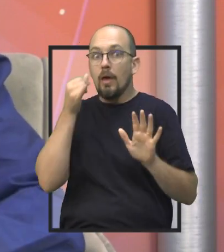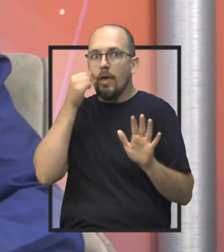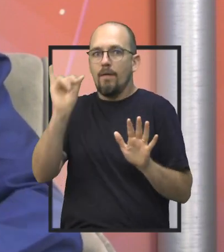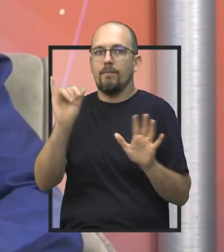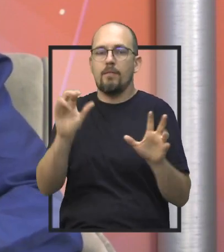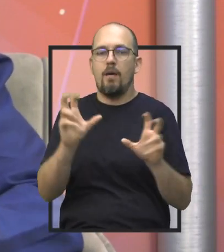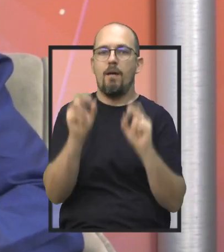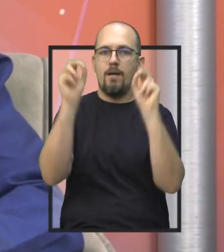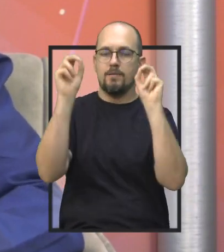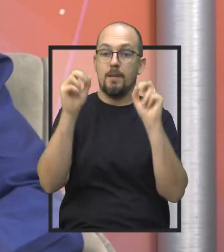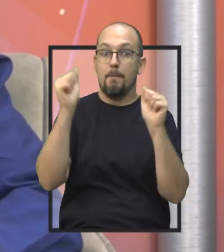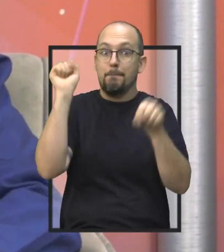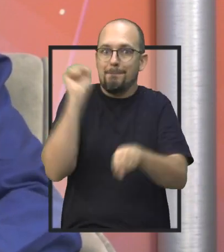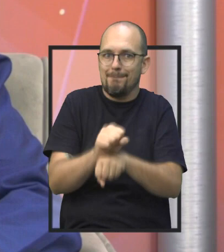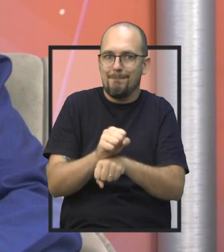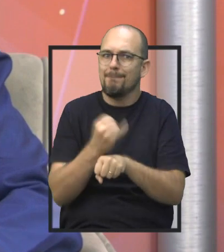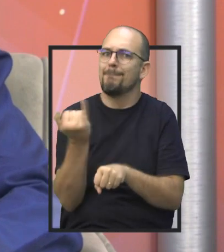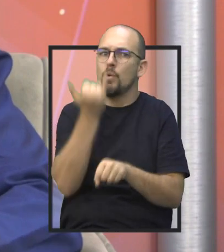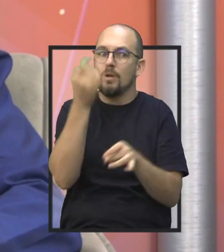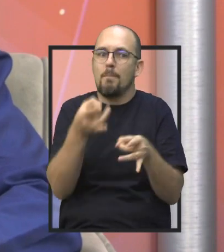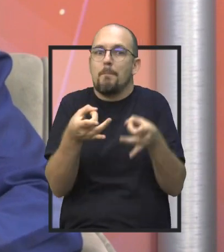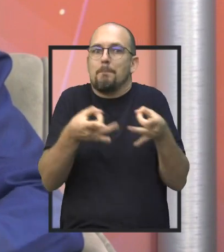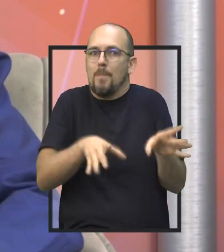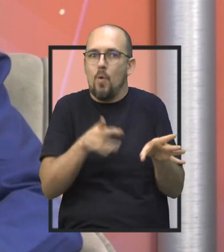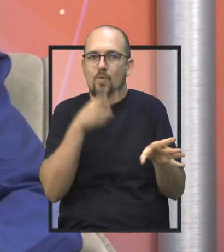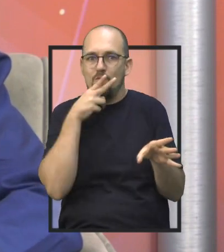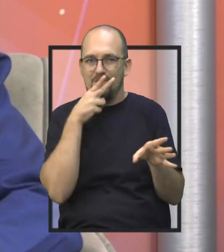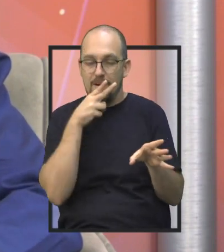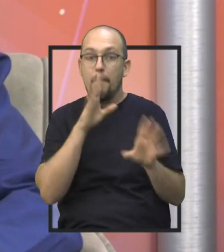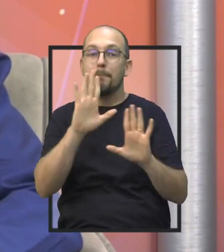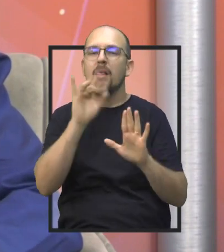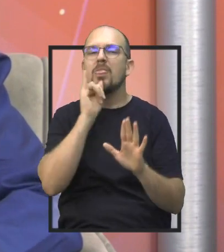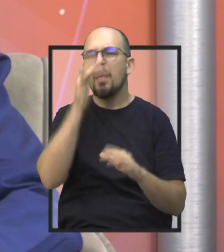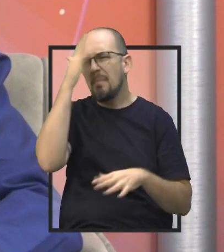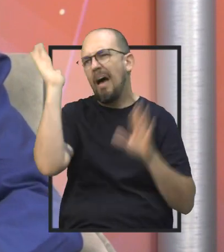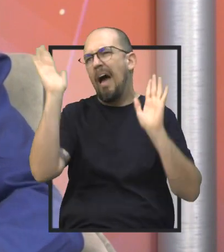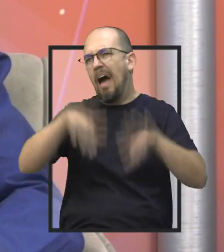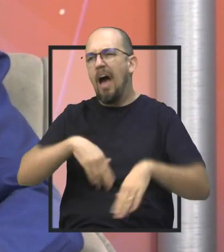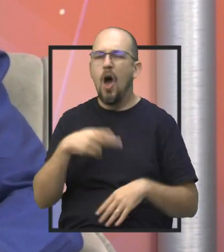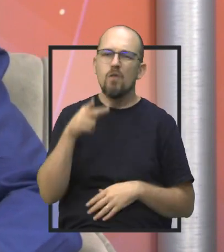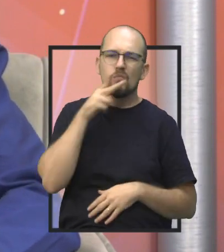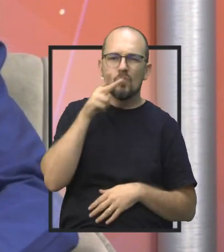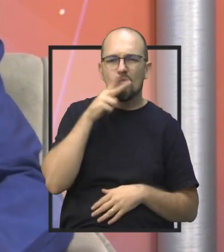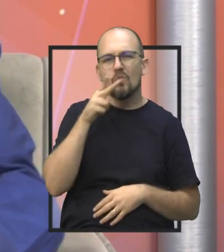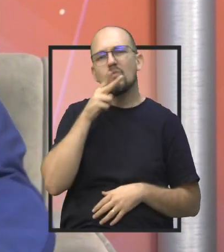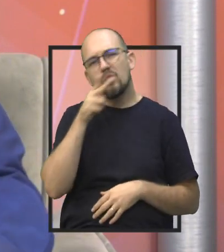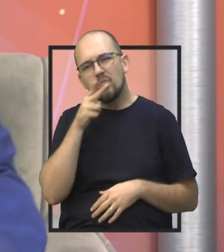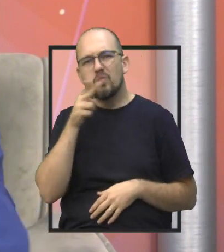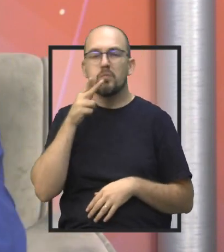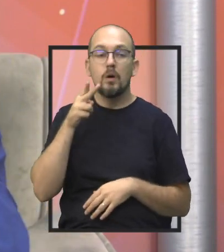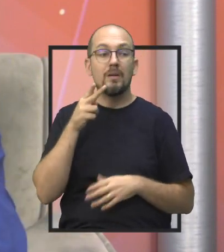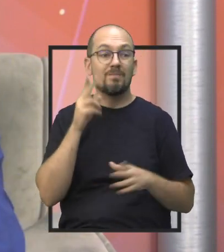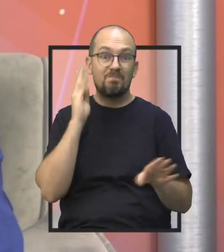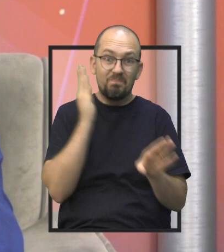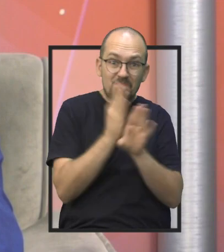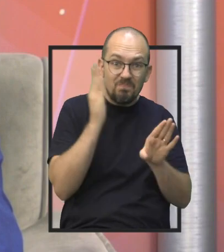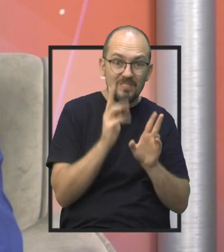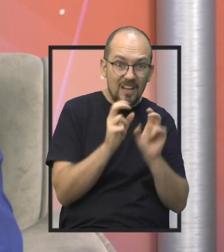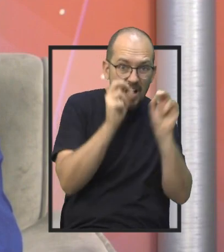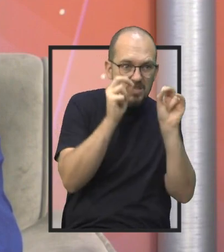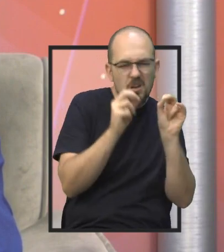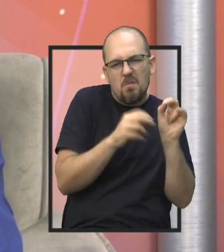Além disso, um paciente que fumou e é tratado de câncer de cabeça e pescoço, se ele persistir com o